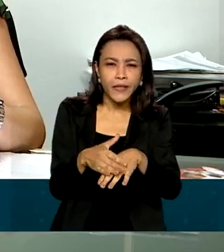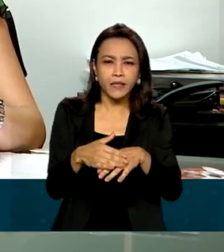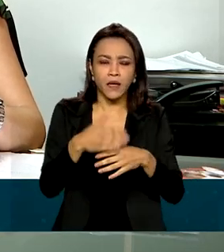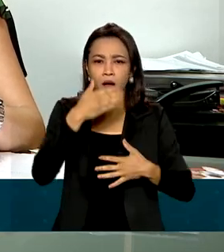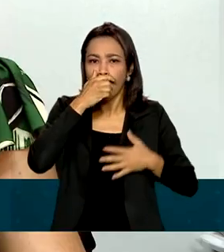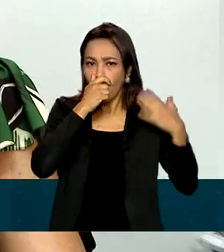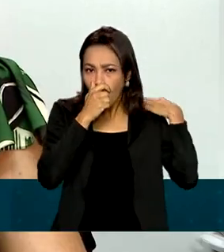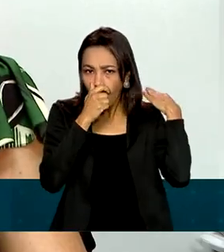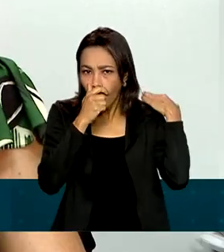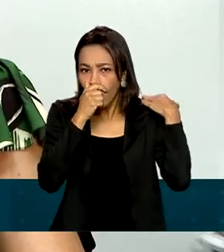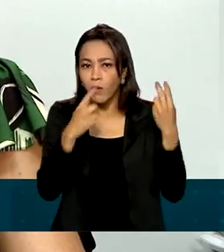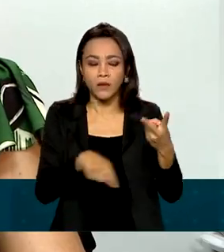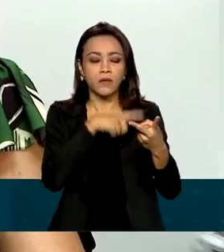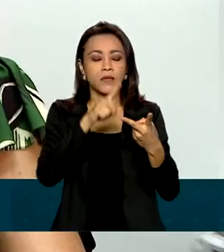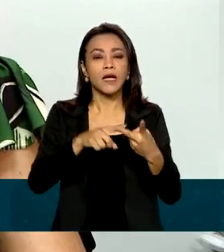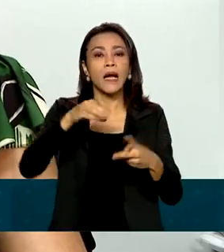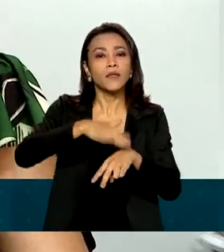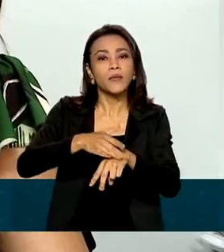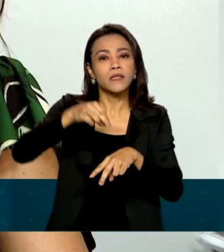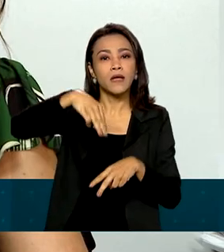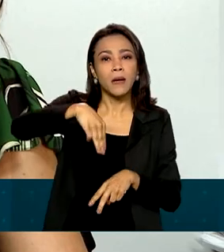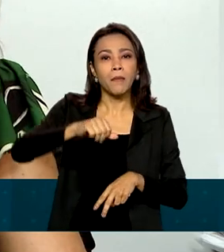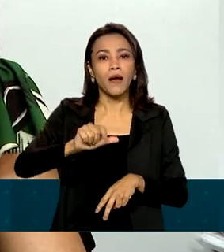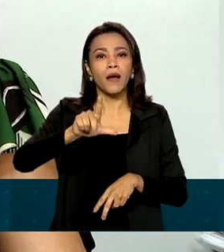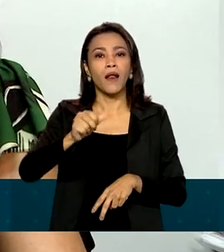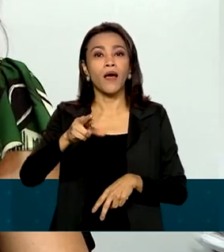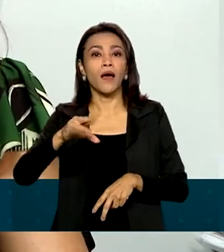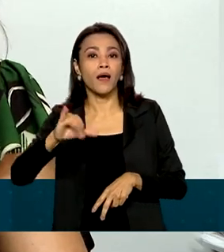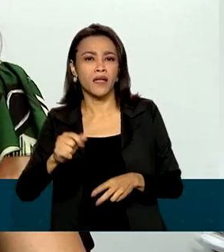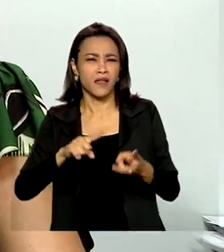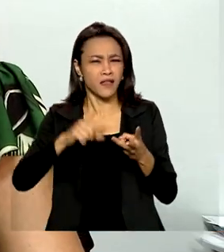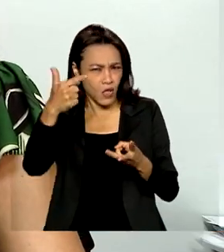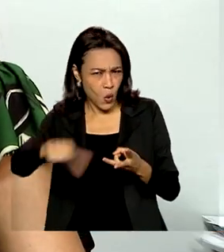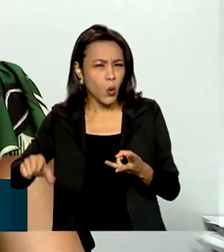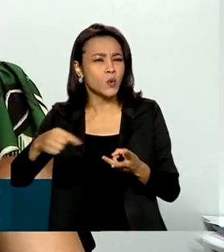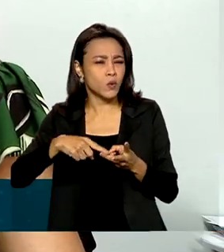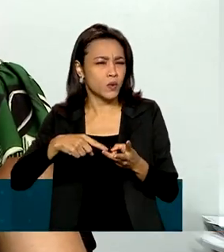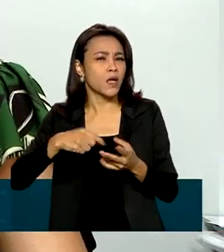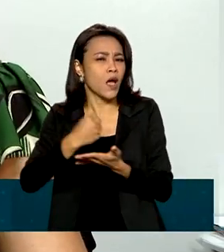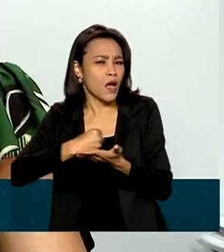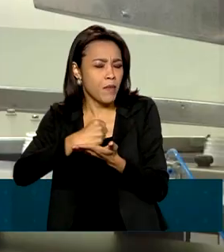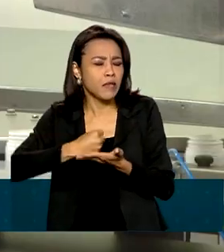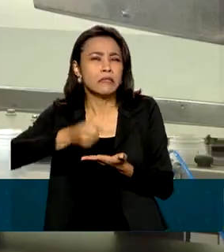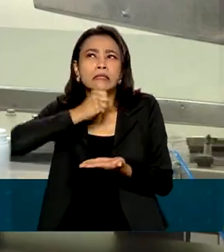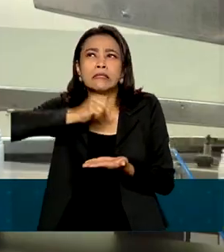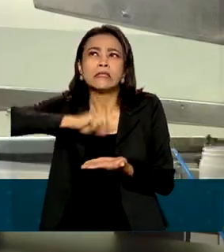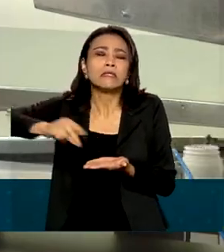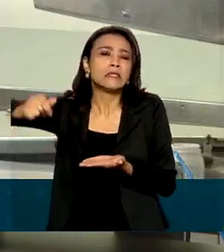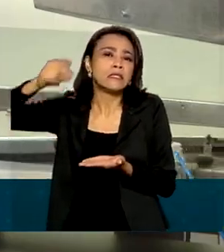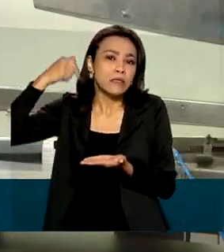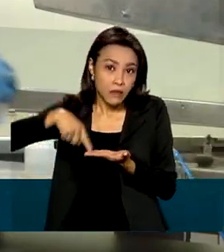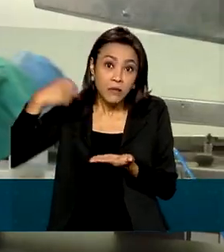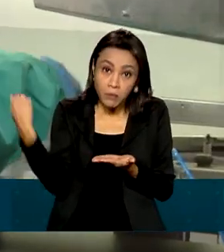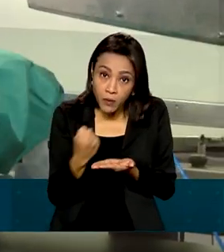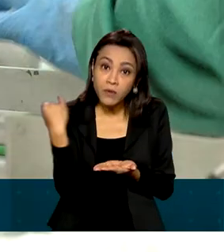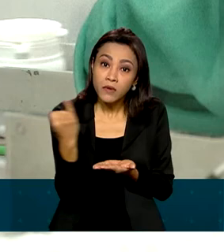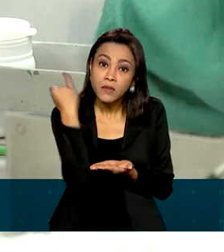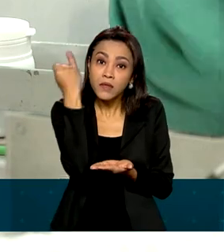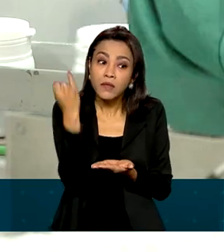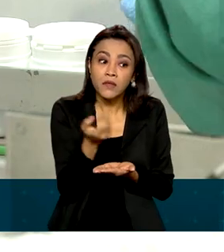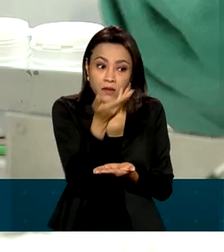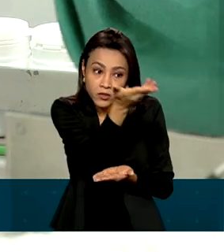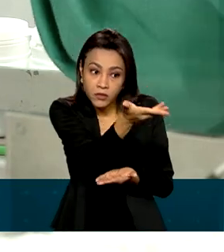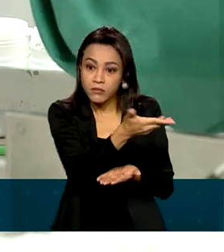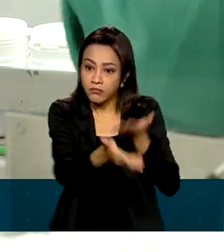tuberculose, a malária. Nós temos medicamentos mais antigos que são utilizados ainda, são necessários para a população, e temos também medicamentos